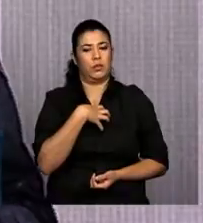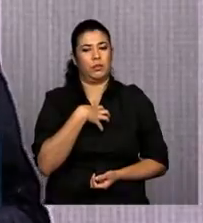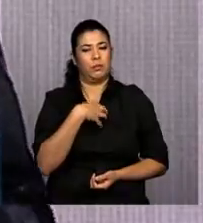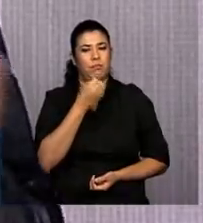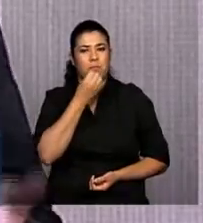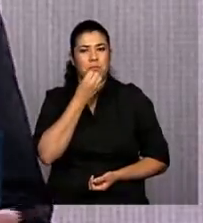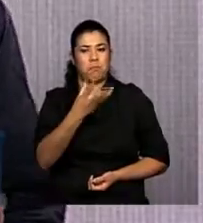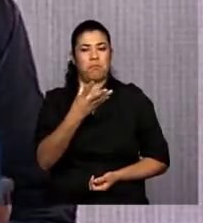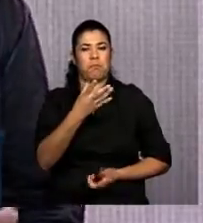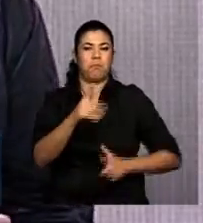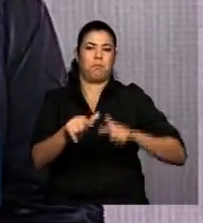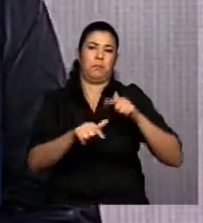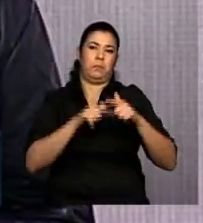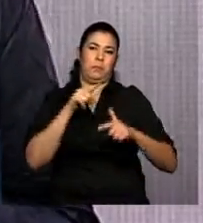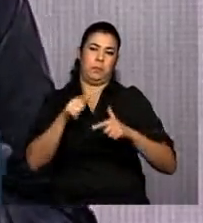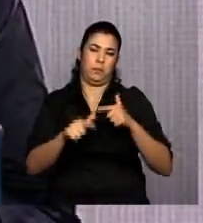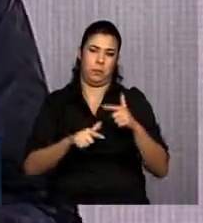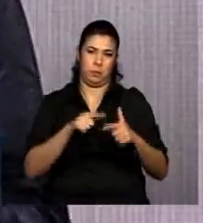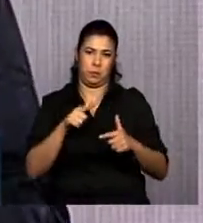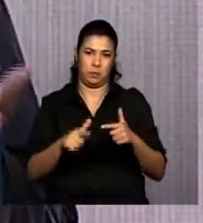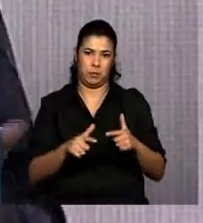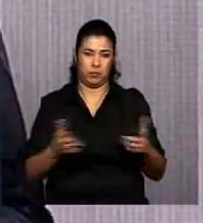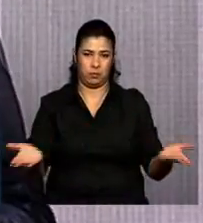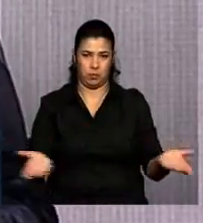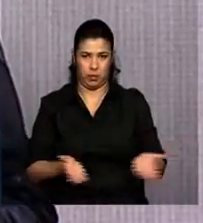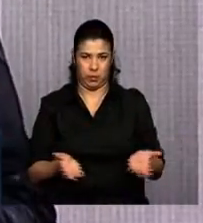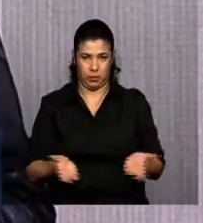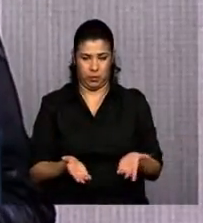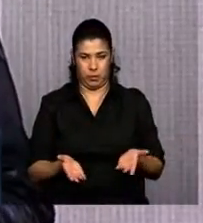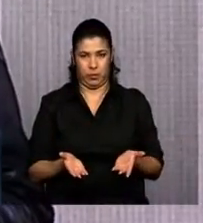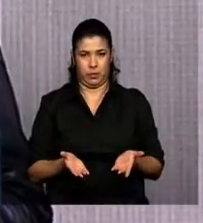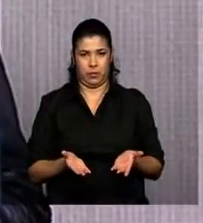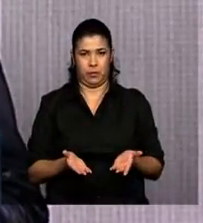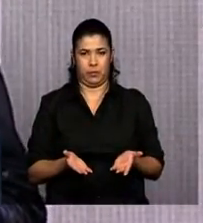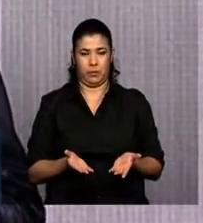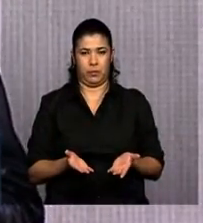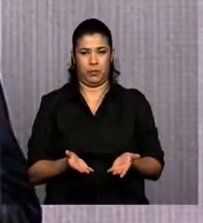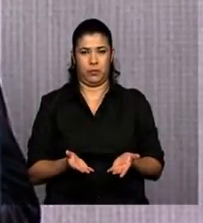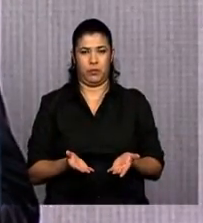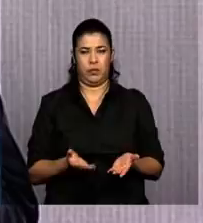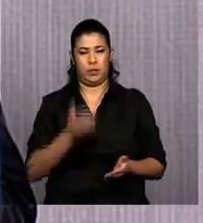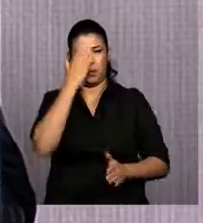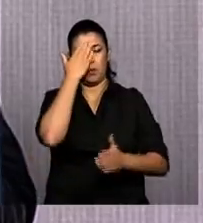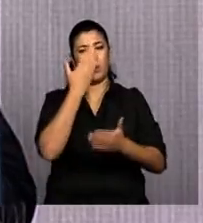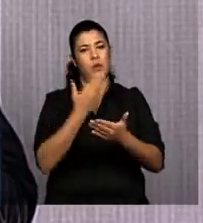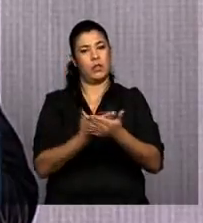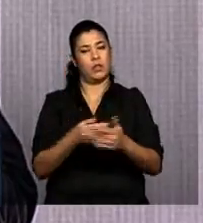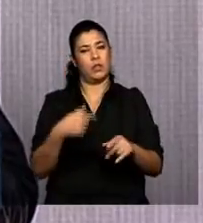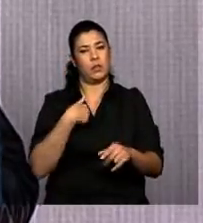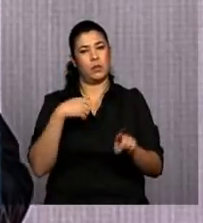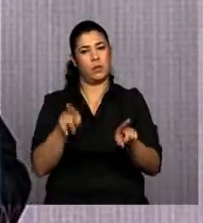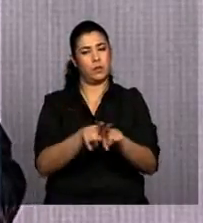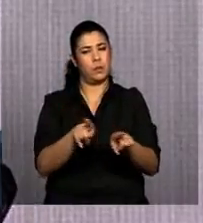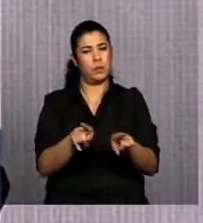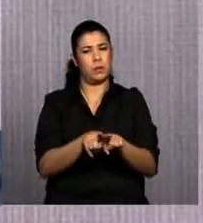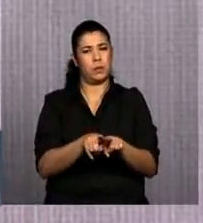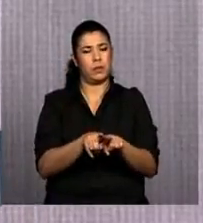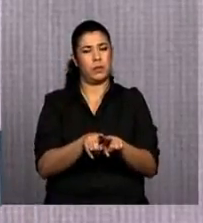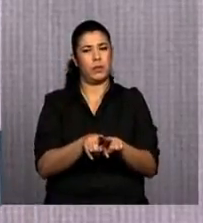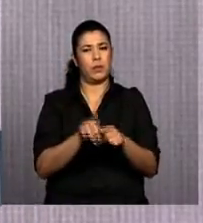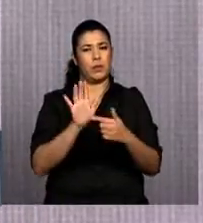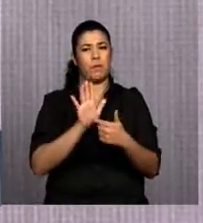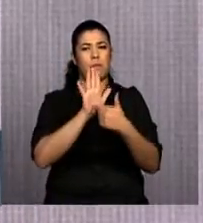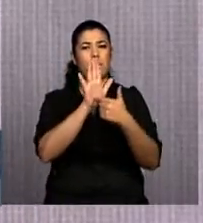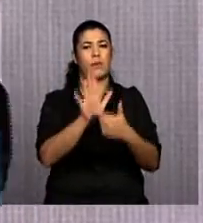vangloriada por estar aqui, né, neste momento. E eu acho que eu sou também, a princípio, né, uma